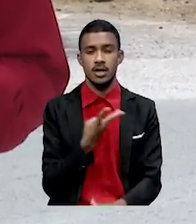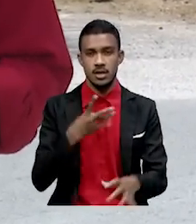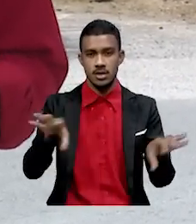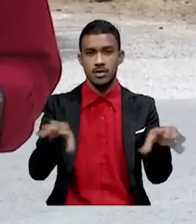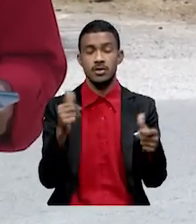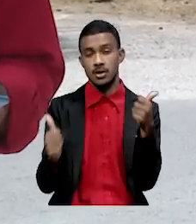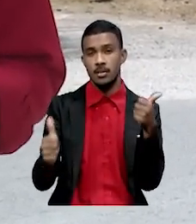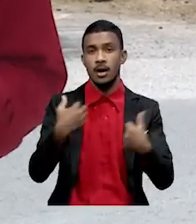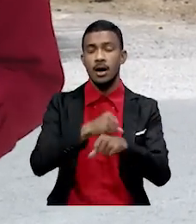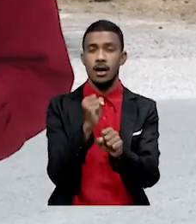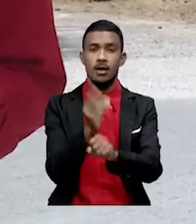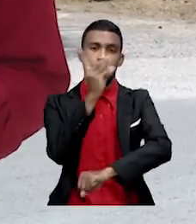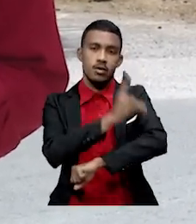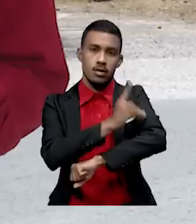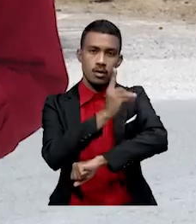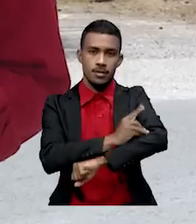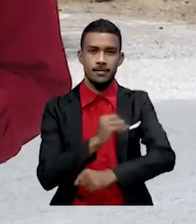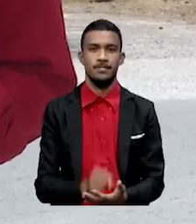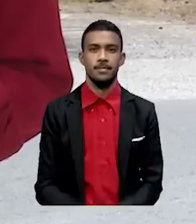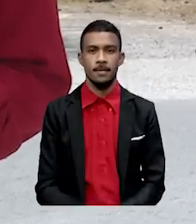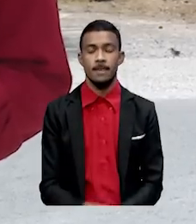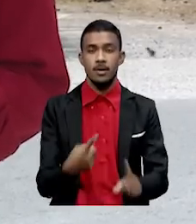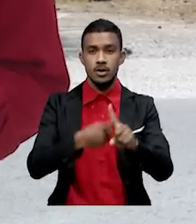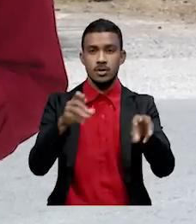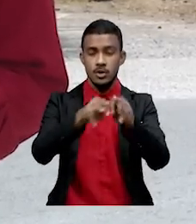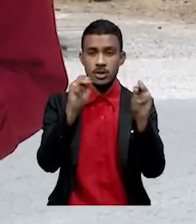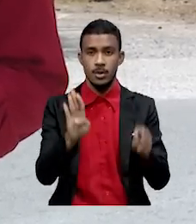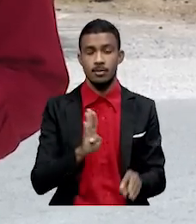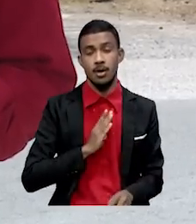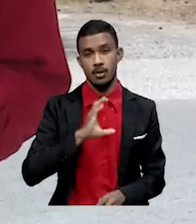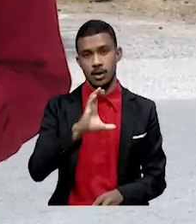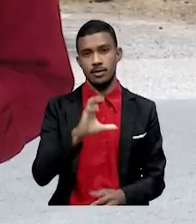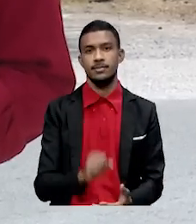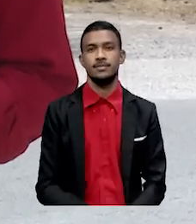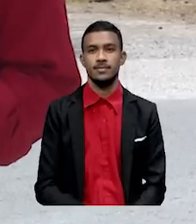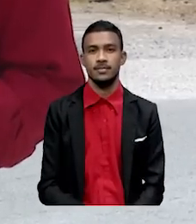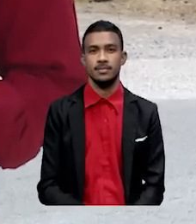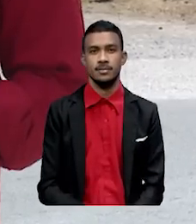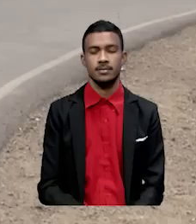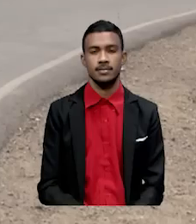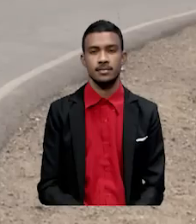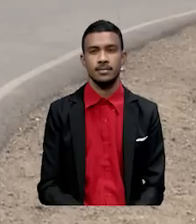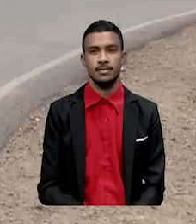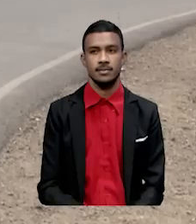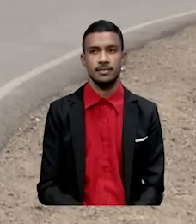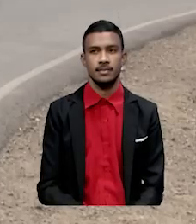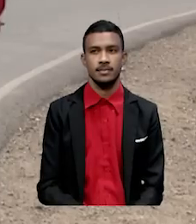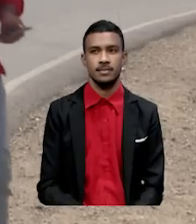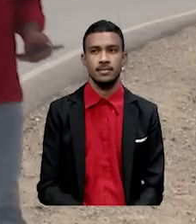ne be halau lor loron. Husi munisipiu Baucau. Ekipa cobertura, GMN.